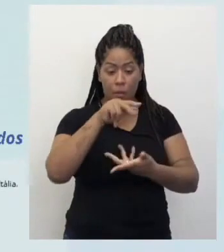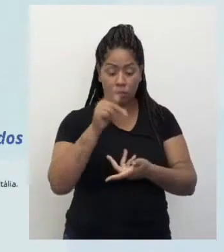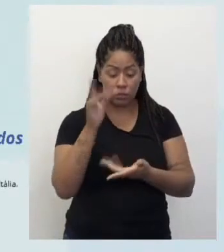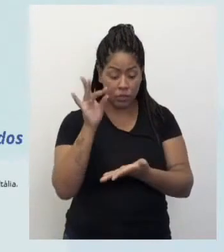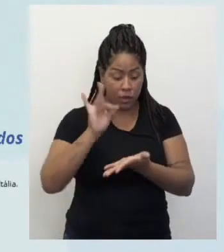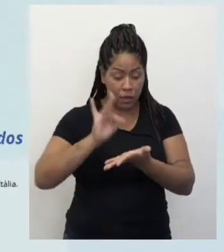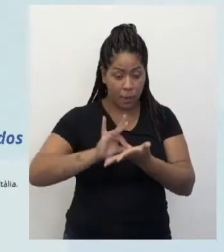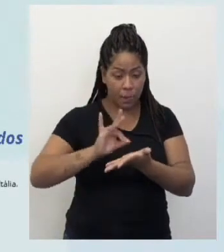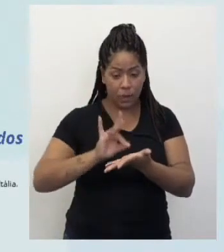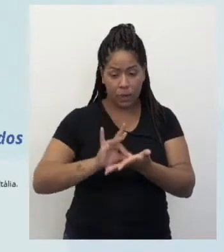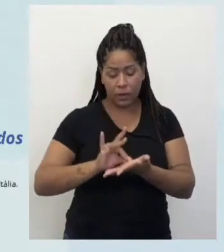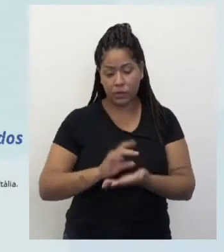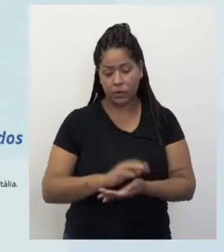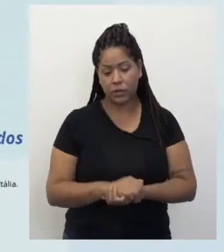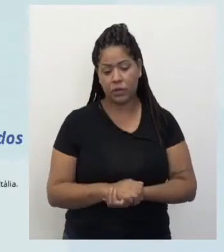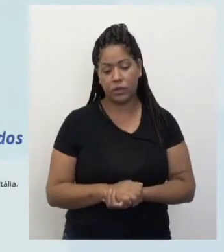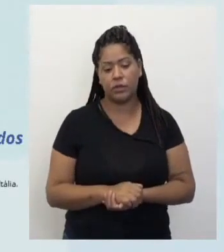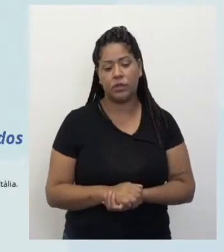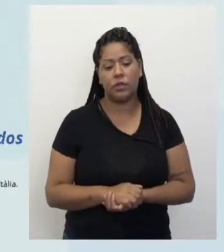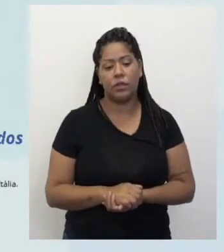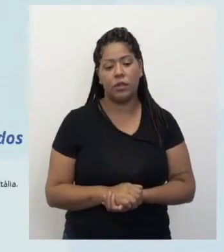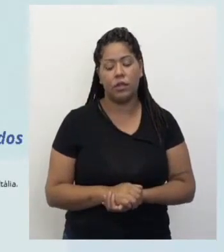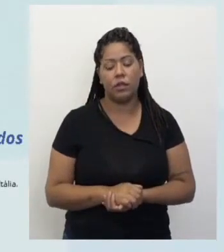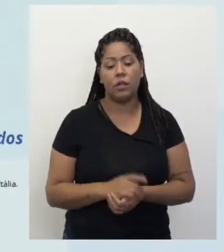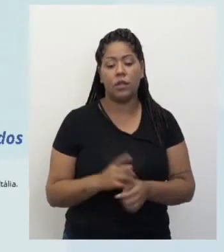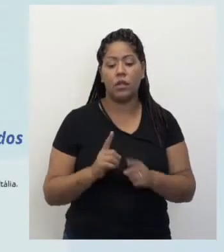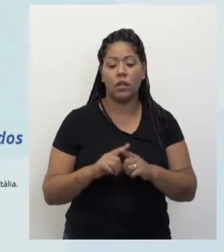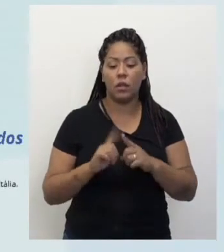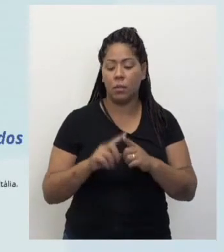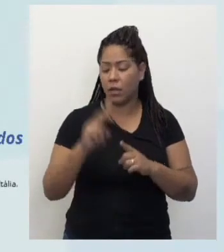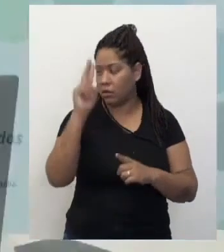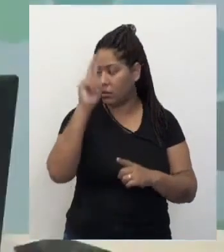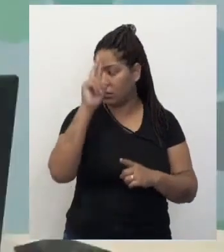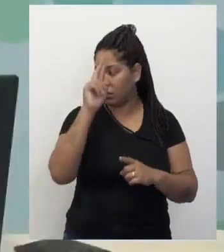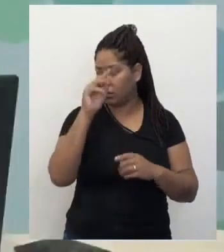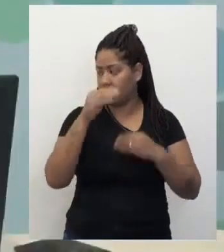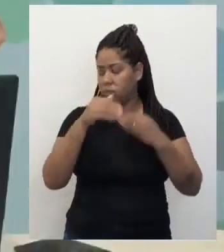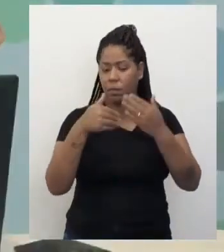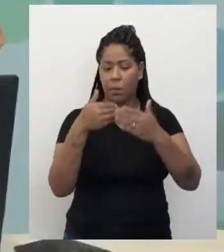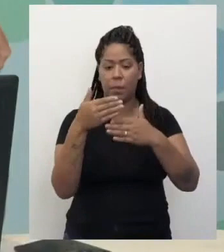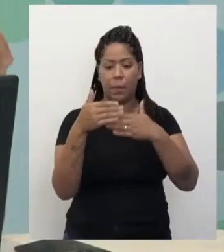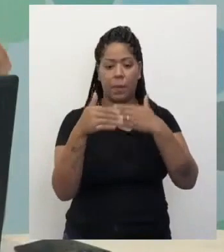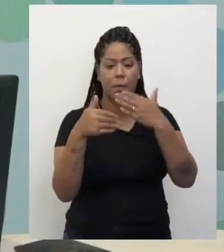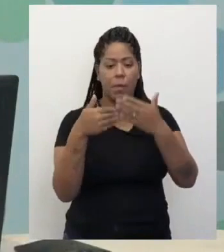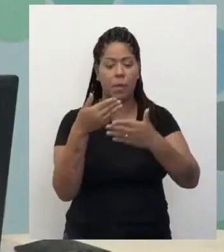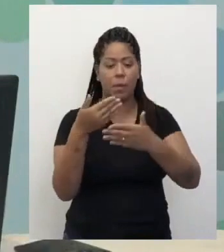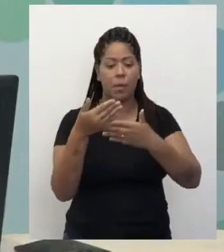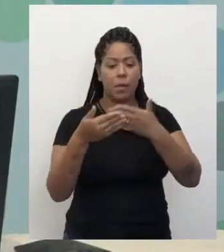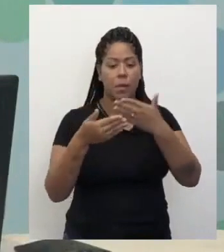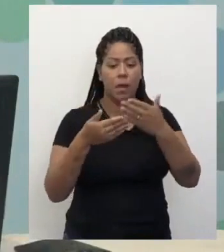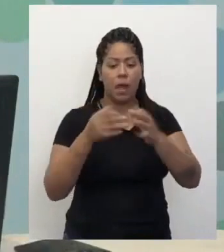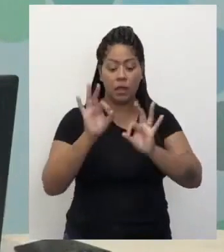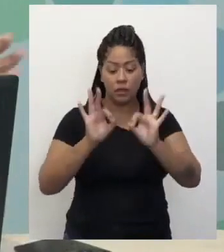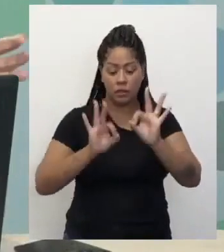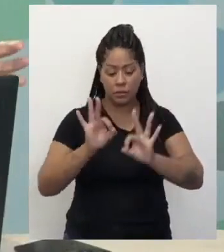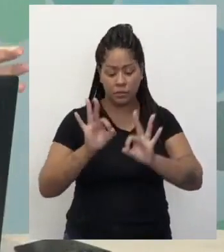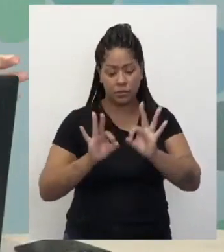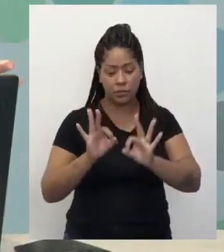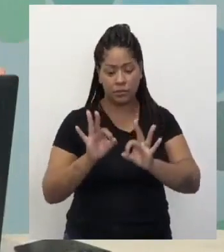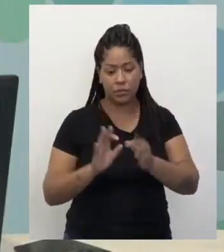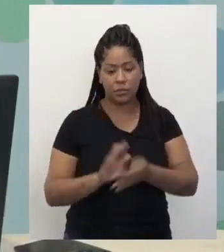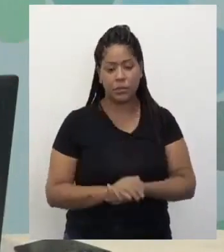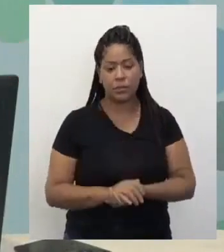próprio mosaico. E mais para frente na história, essas técnicas aí da profundidade, da perspectiva, elas